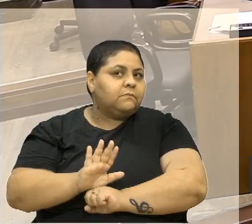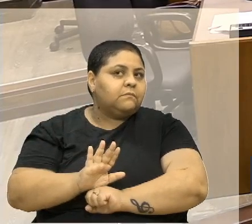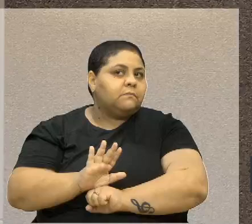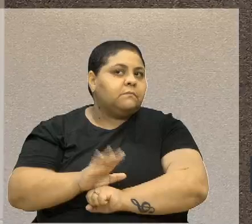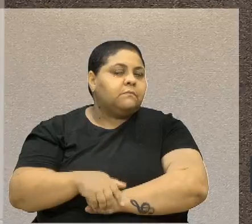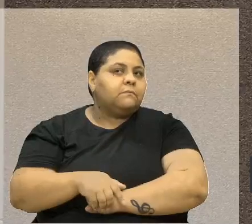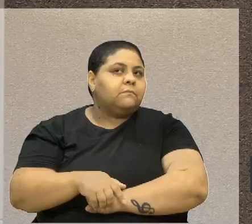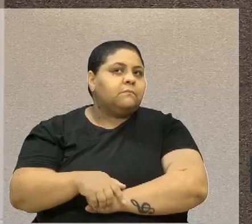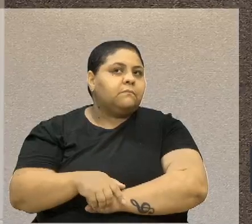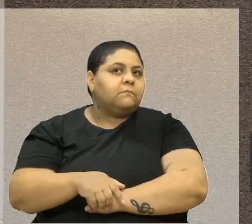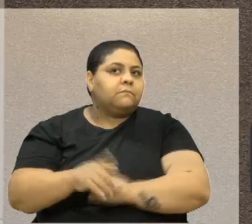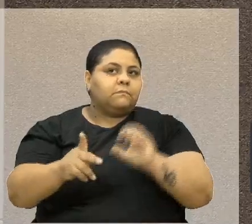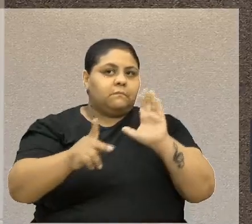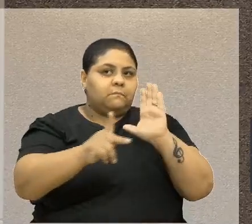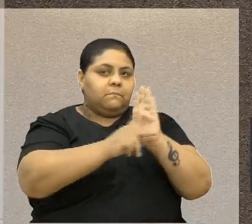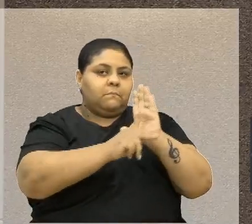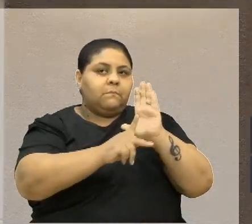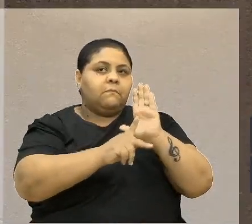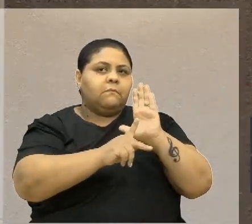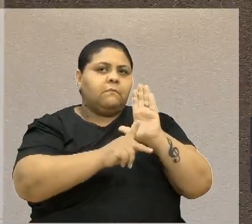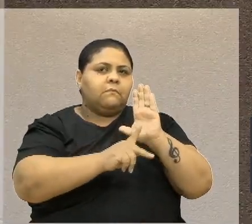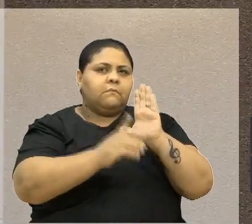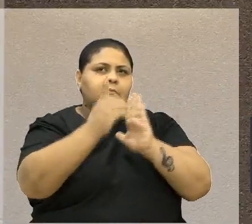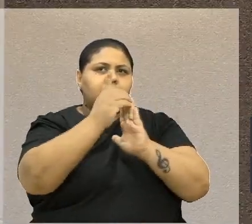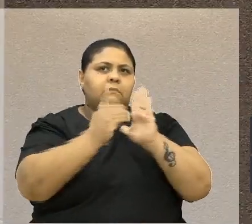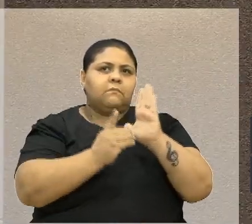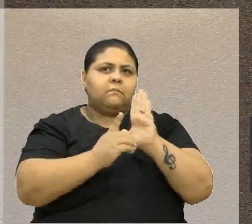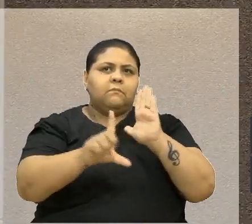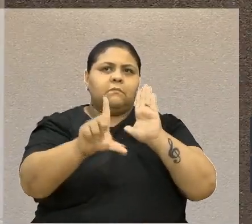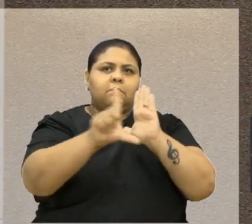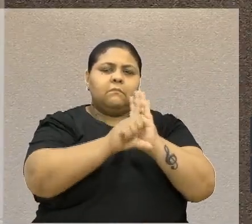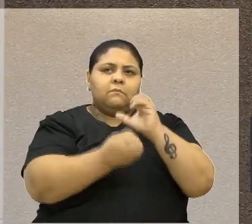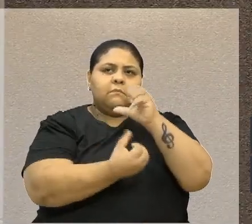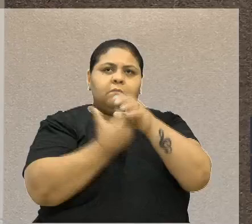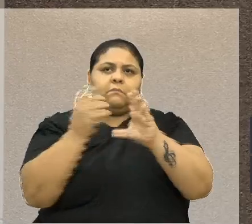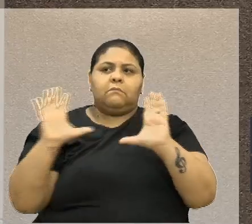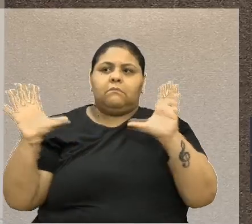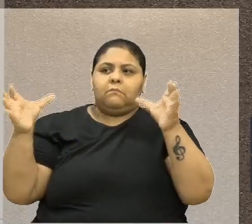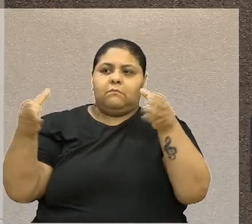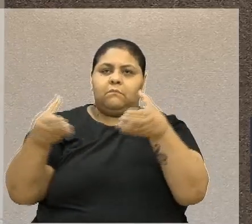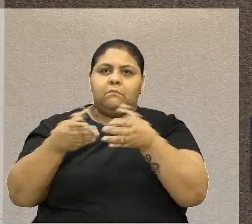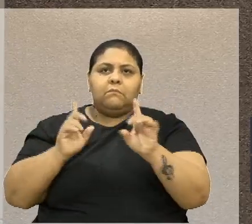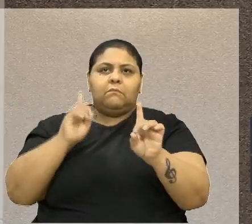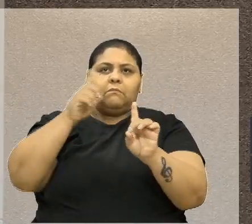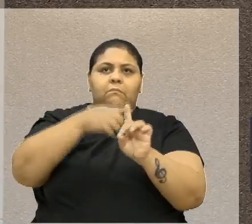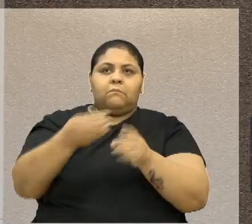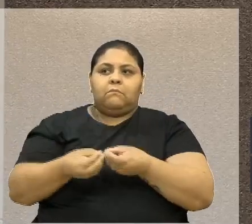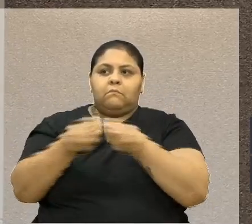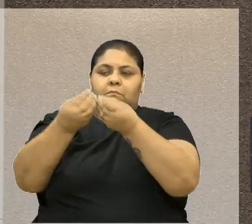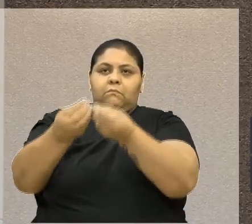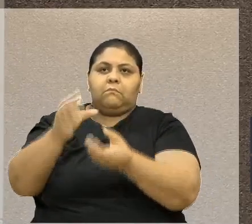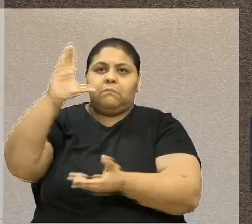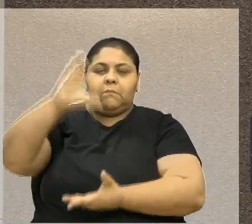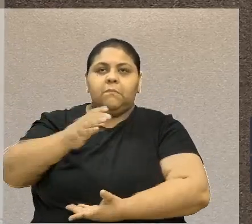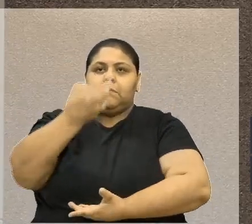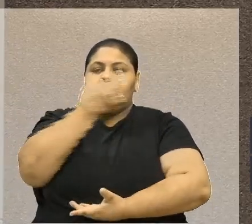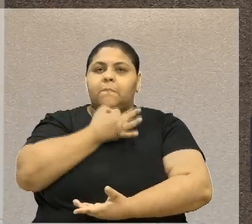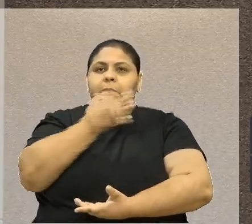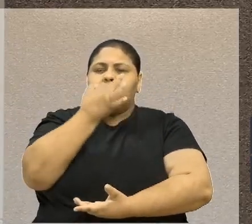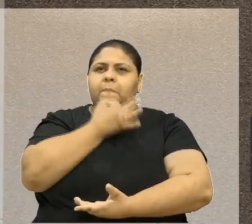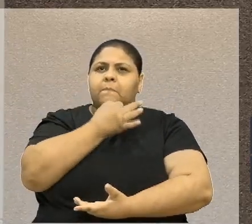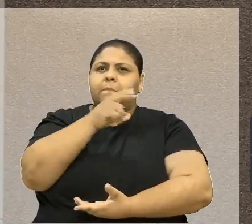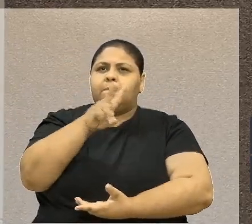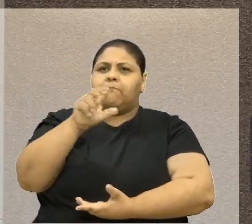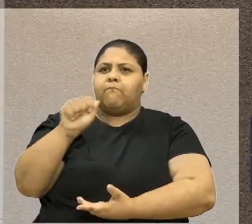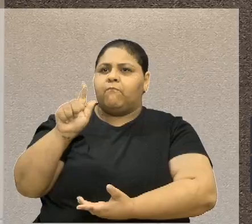261/2024. O presente projeto de decreto legislativo é de autoria coletiva e objetiva conceder o título de cidadão caxiense ao senhor